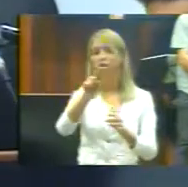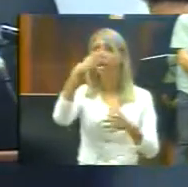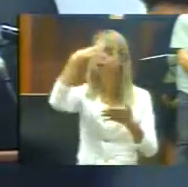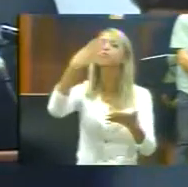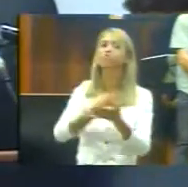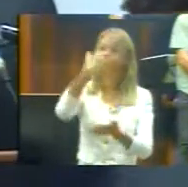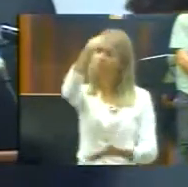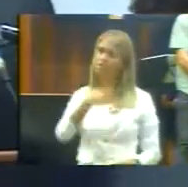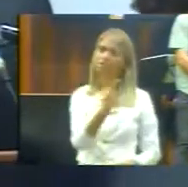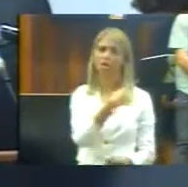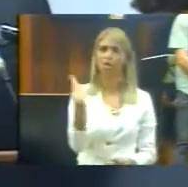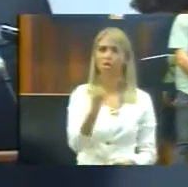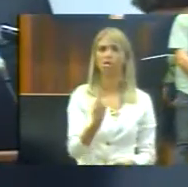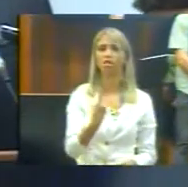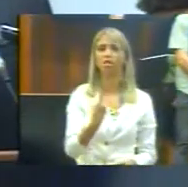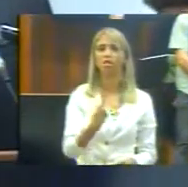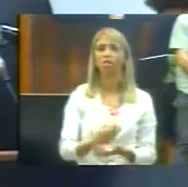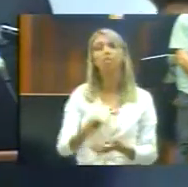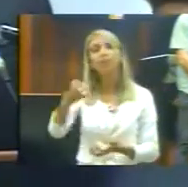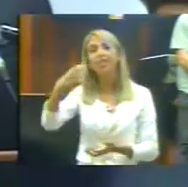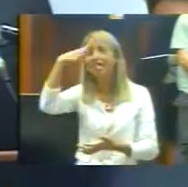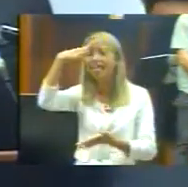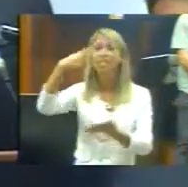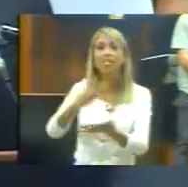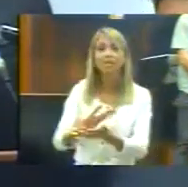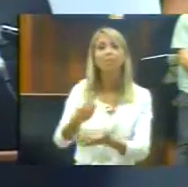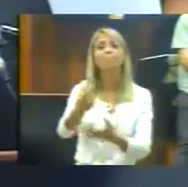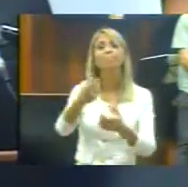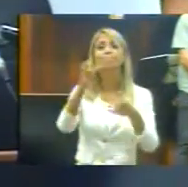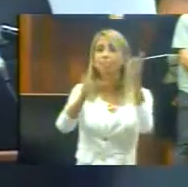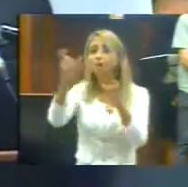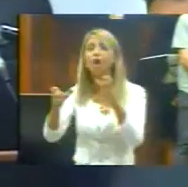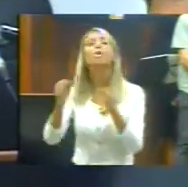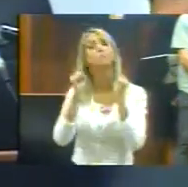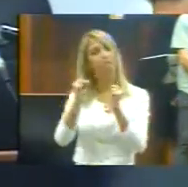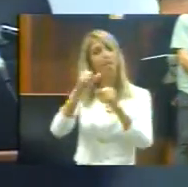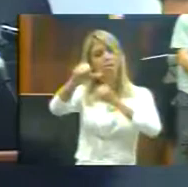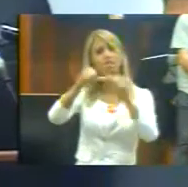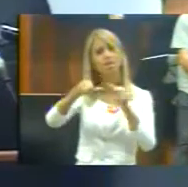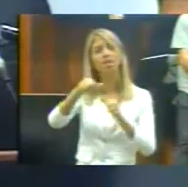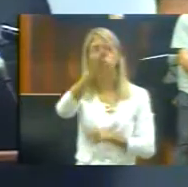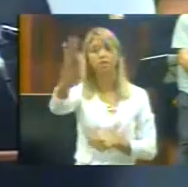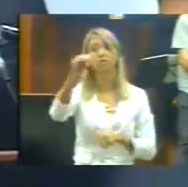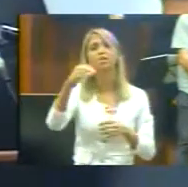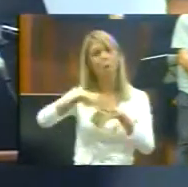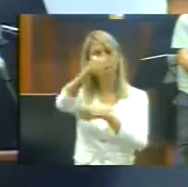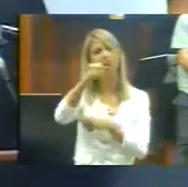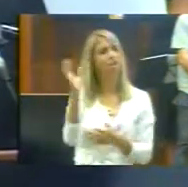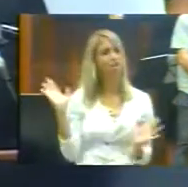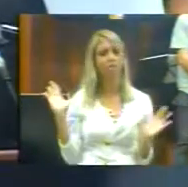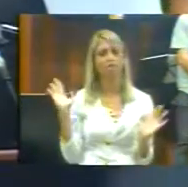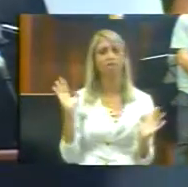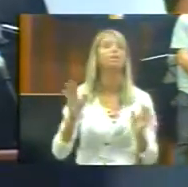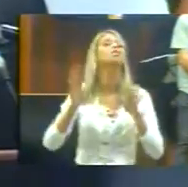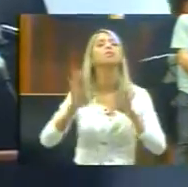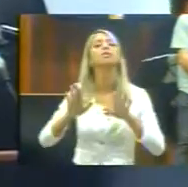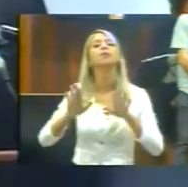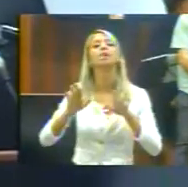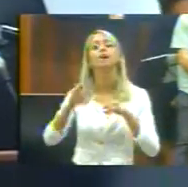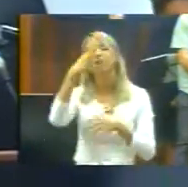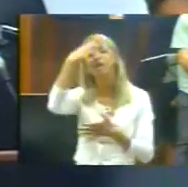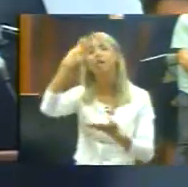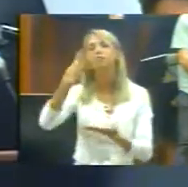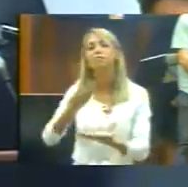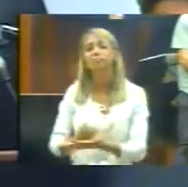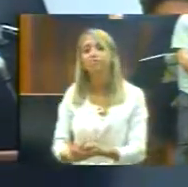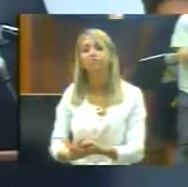na gente. Eu quero que vocês acreditem que nós podemos mudar a cidade, para melhor, é claro. Eu acredito que a